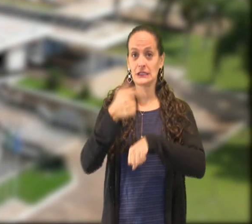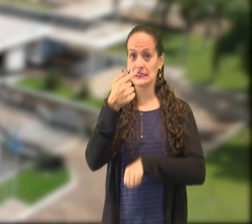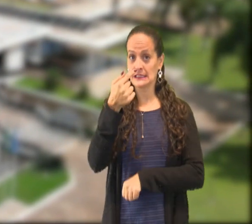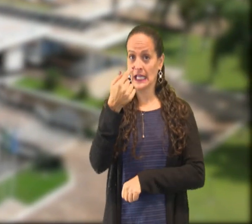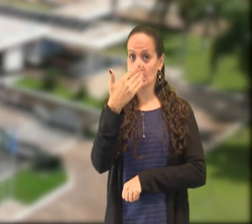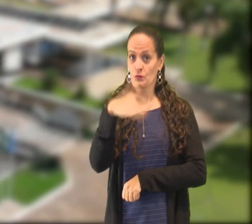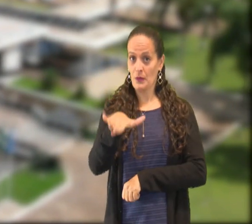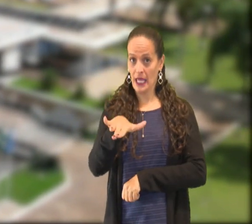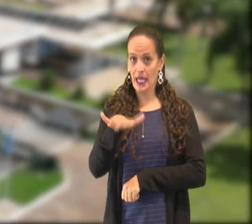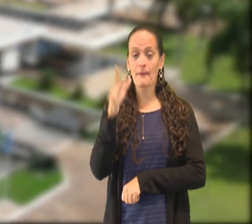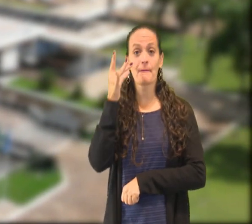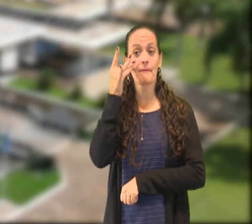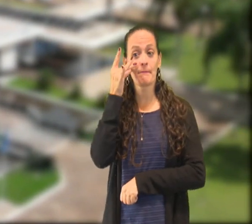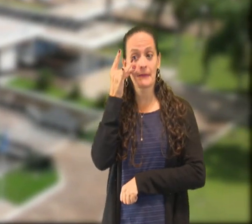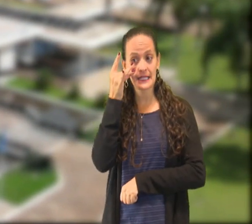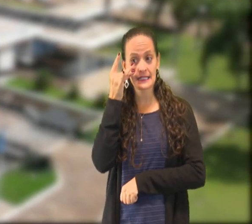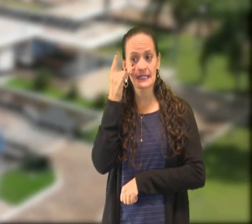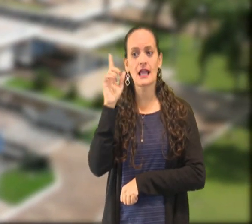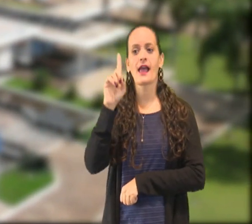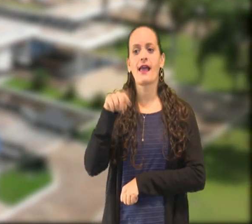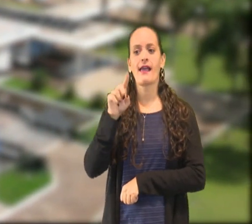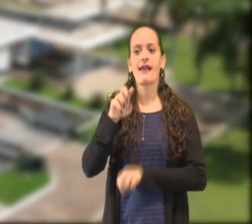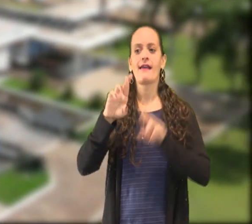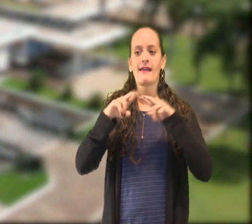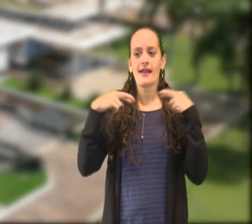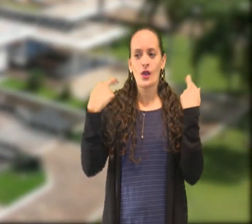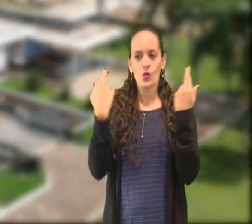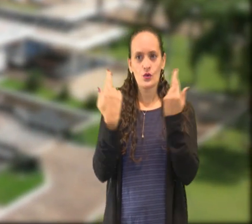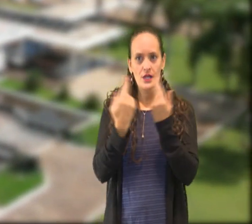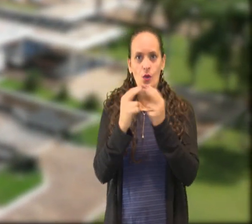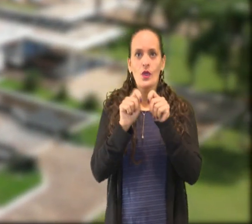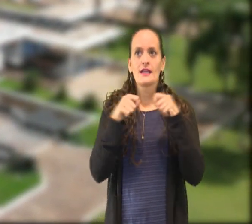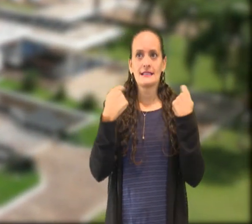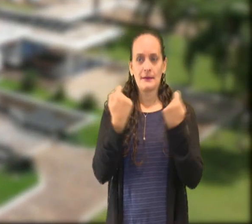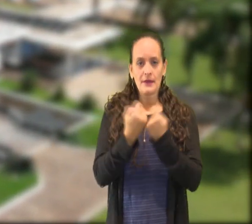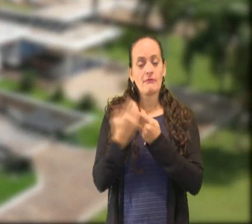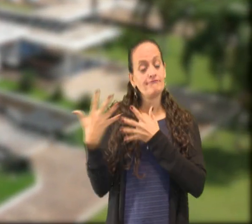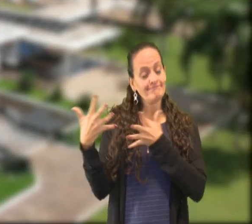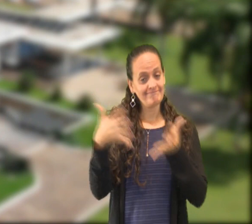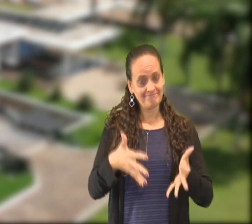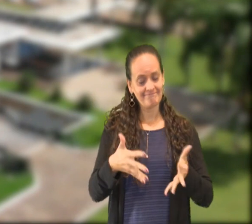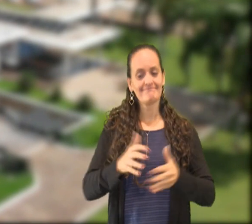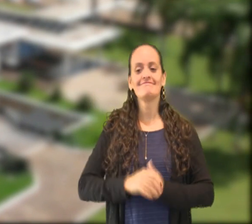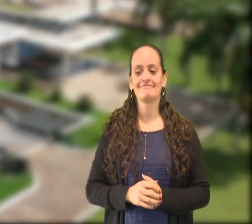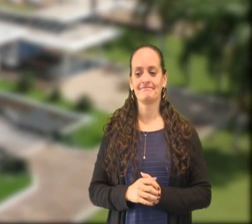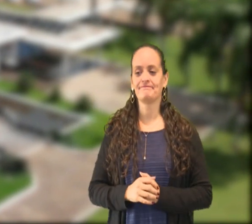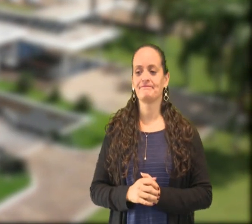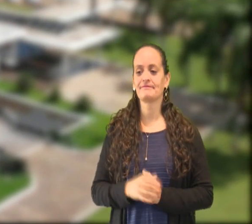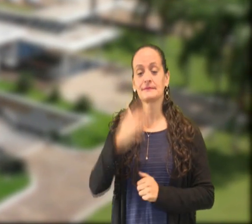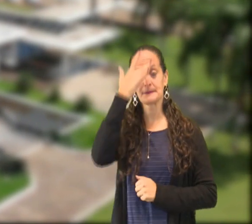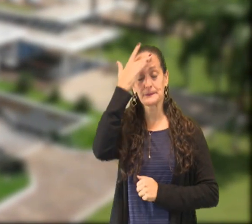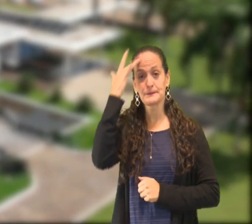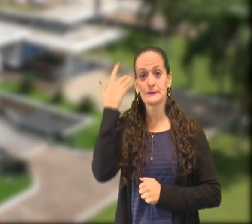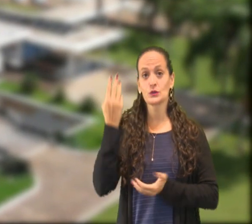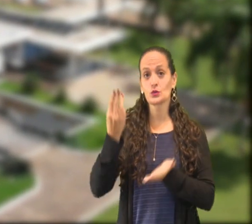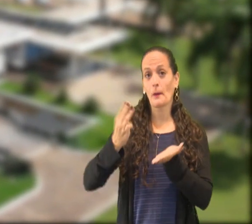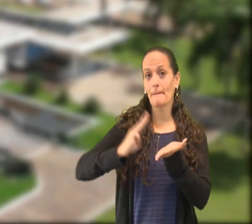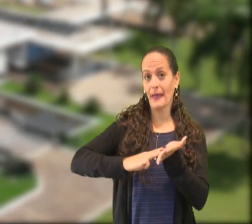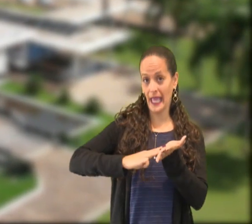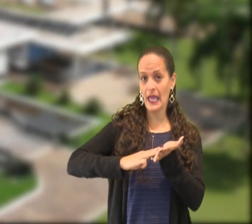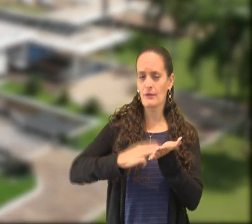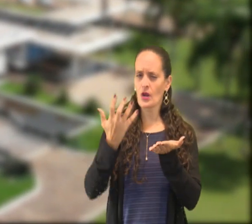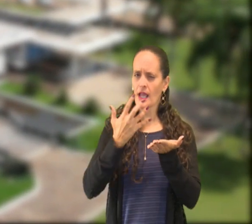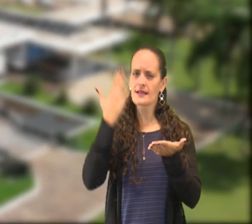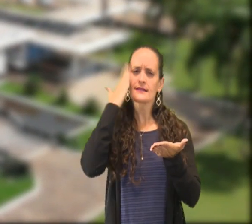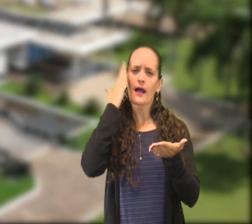forma presencial, a sessão ordinária da Assembleia da Igreja. Participe! Os membros interessados em ler as